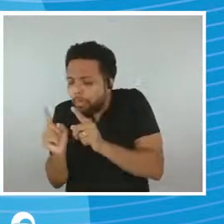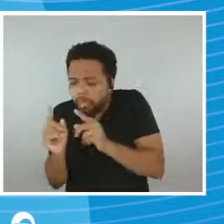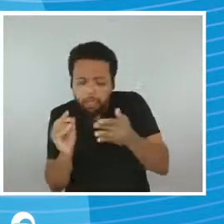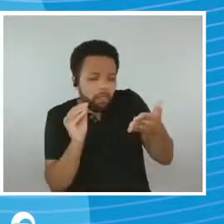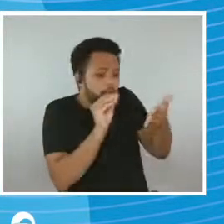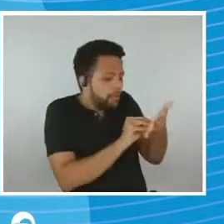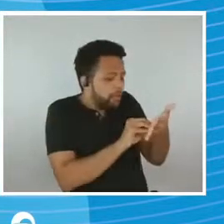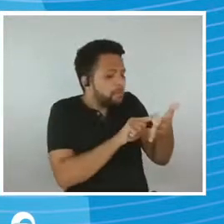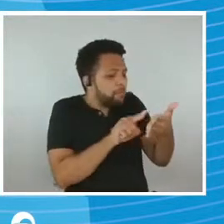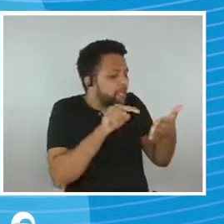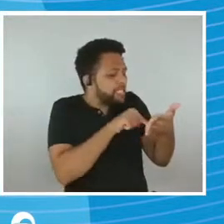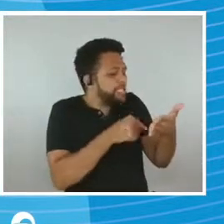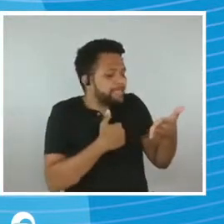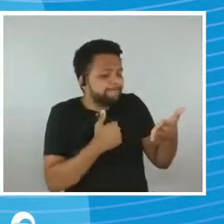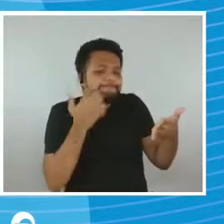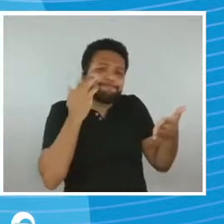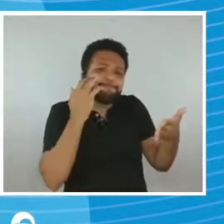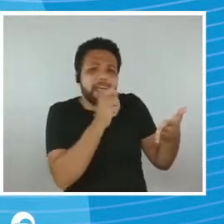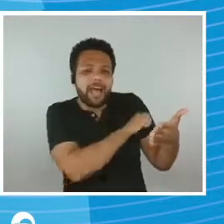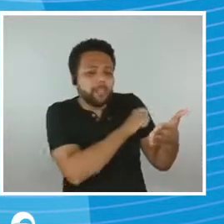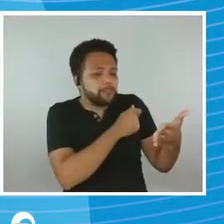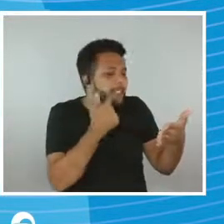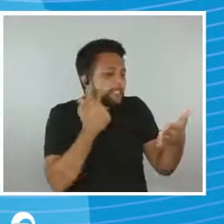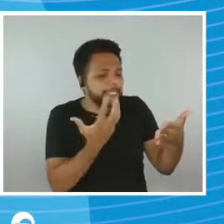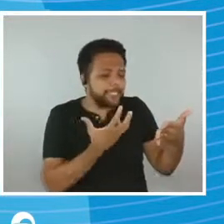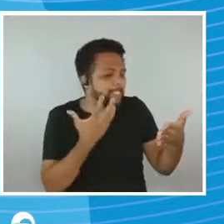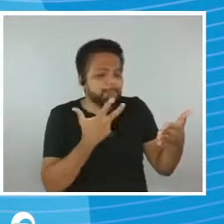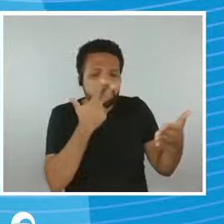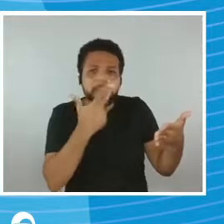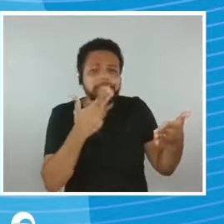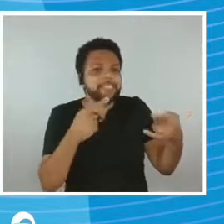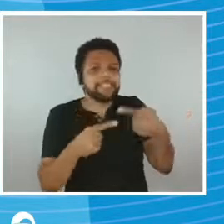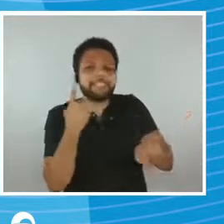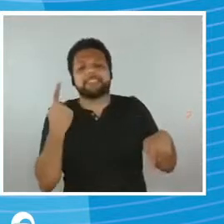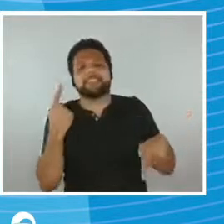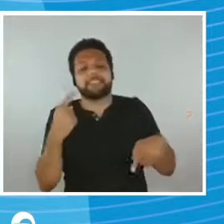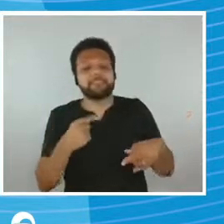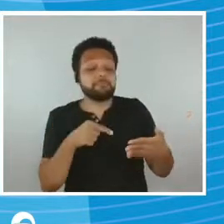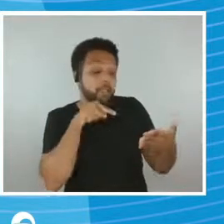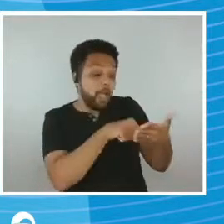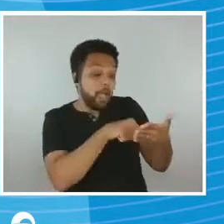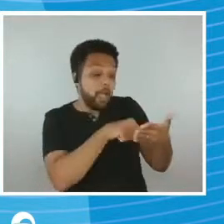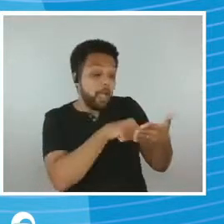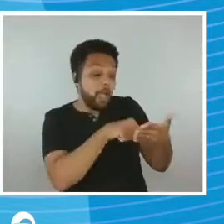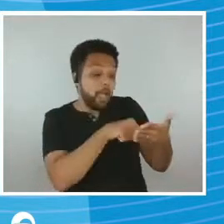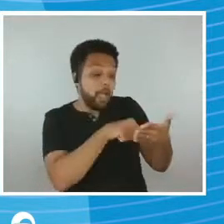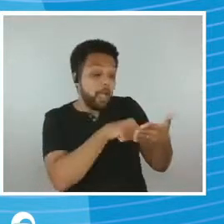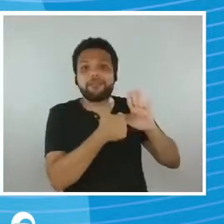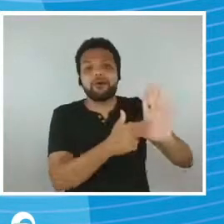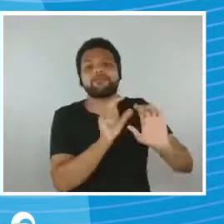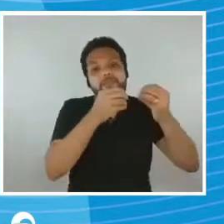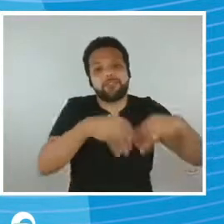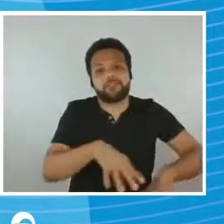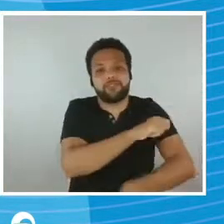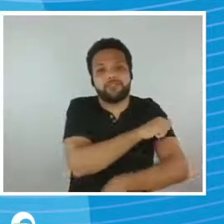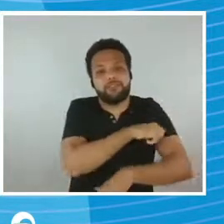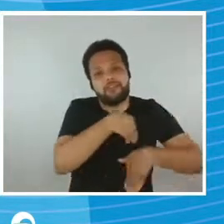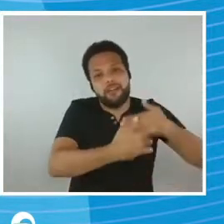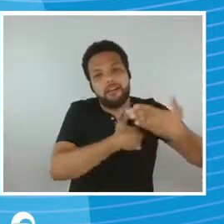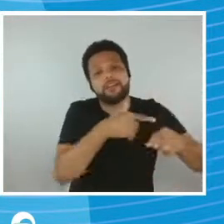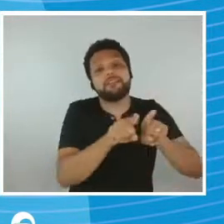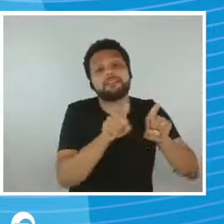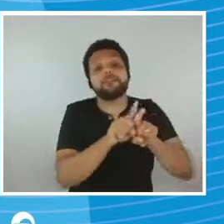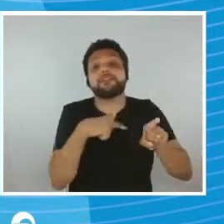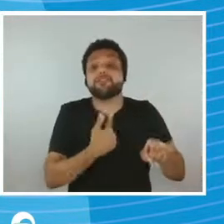sobre lacunas de aprendizagem básica dos alunos e dizem também que, de alguma forma, a gente está mensurando